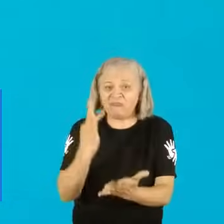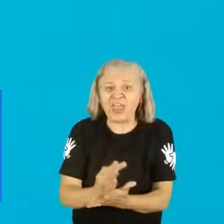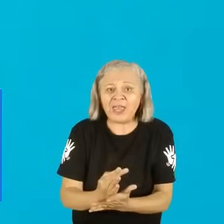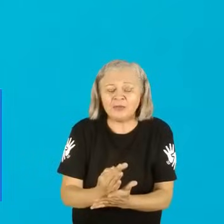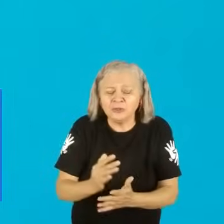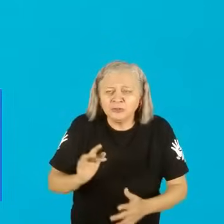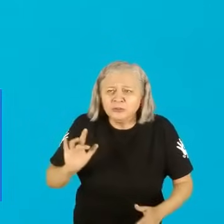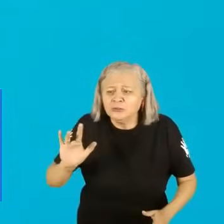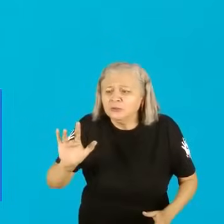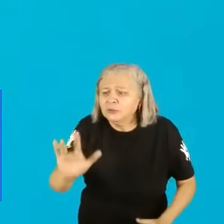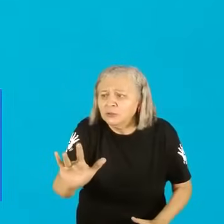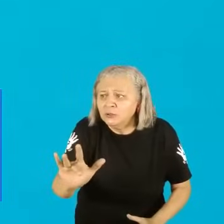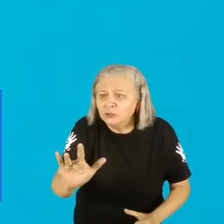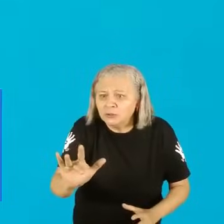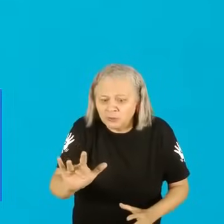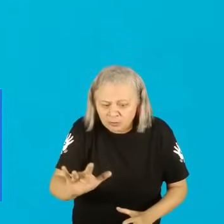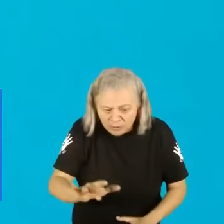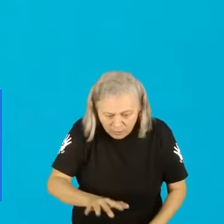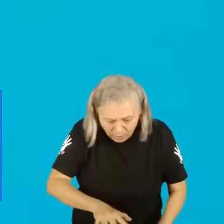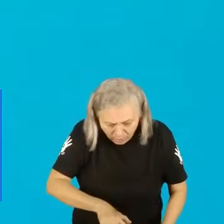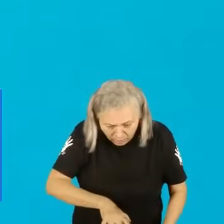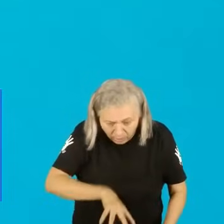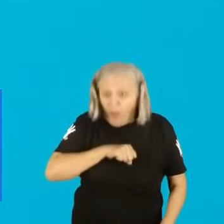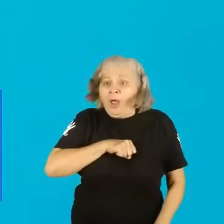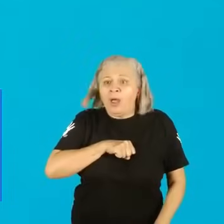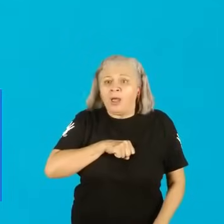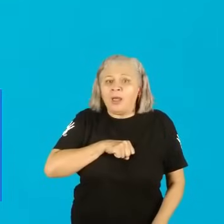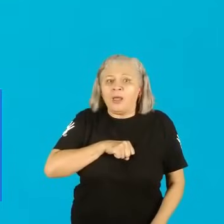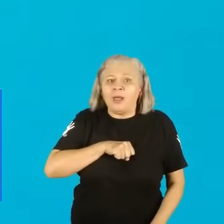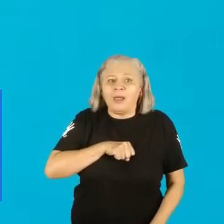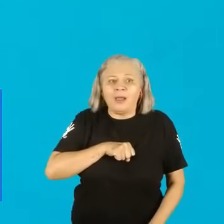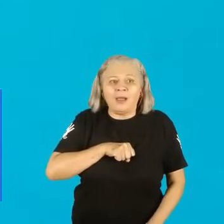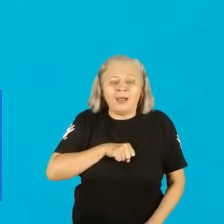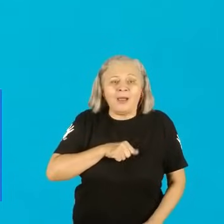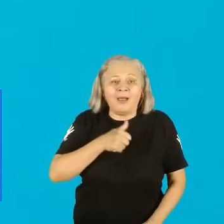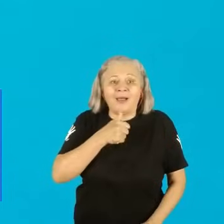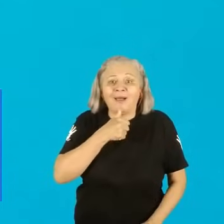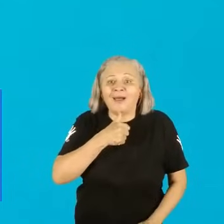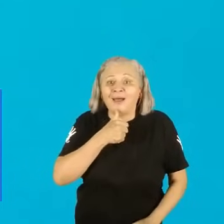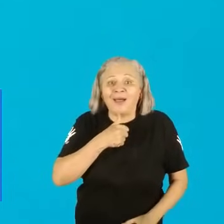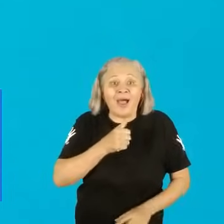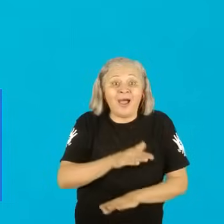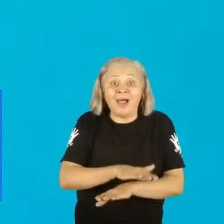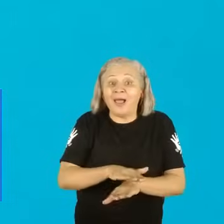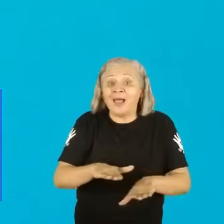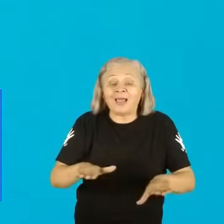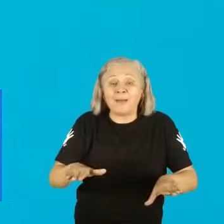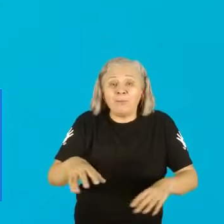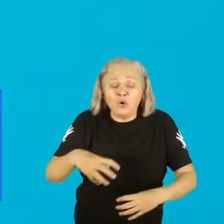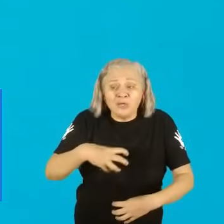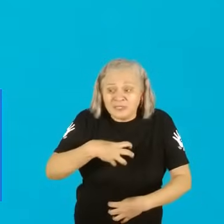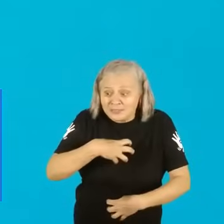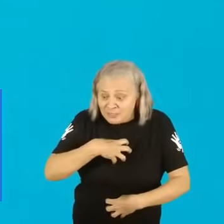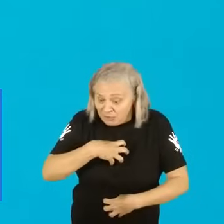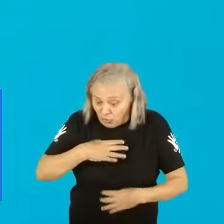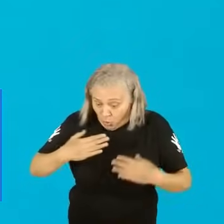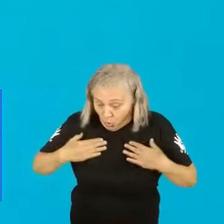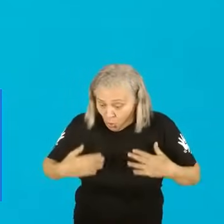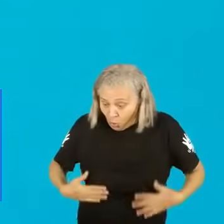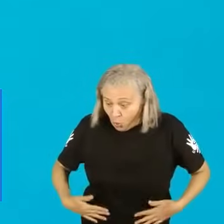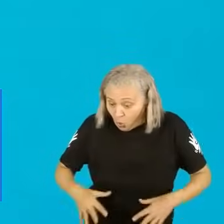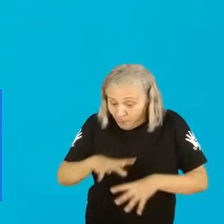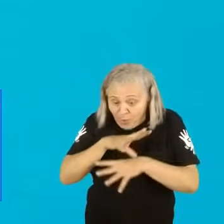instante, a hemorragia parou. E ela sentiu em seu corpo que tinha sido